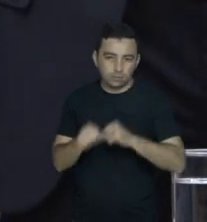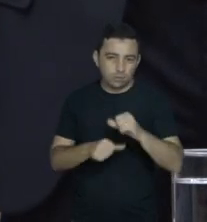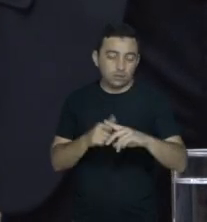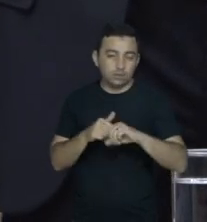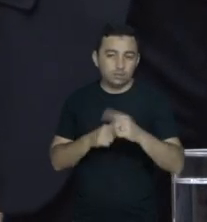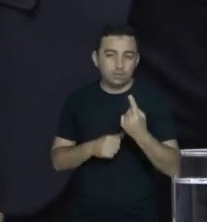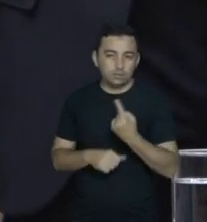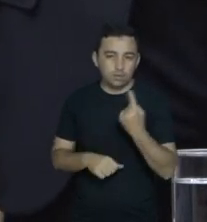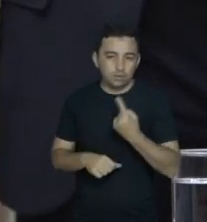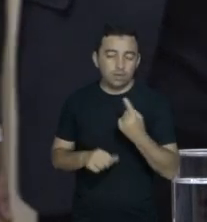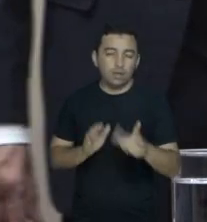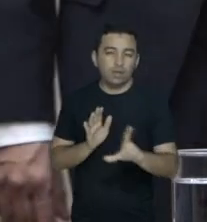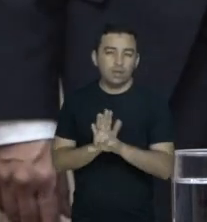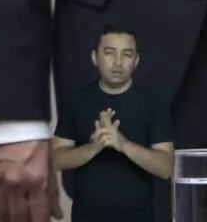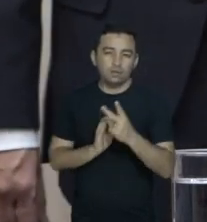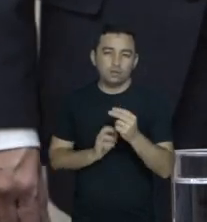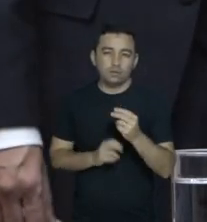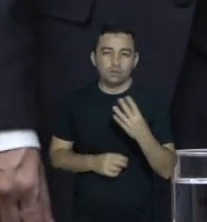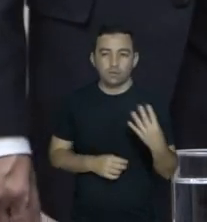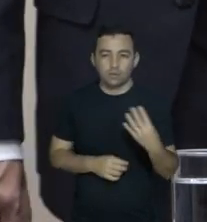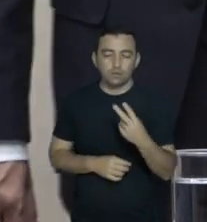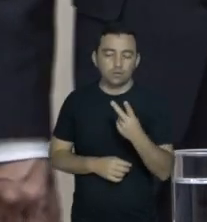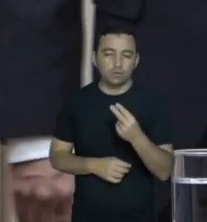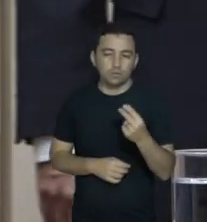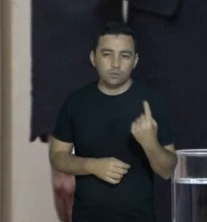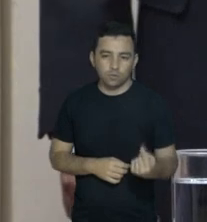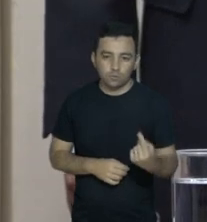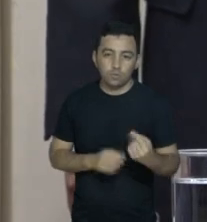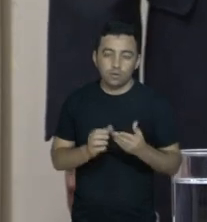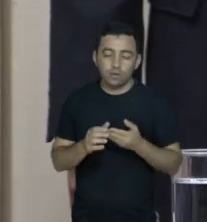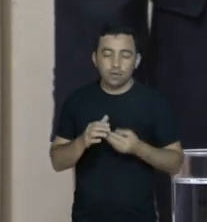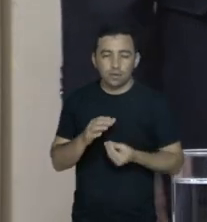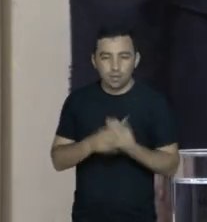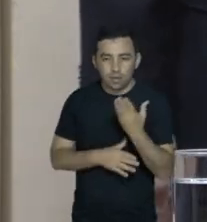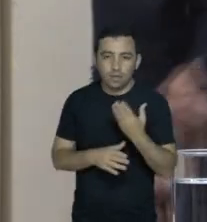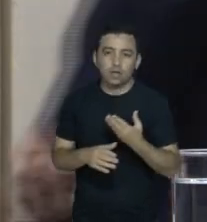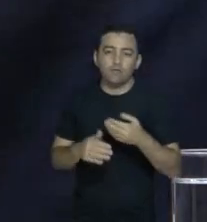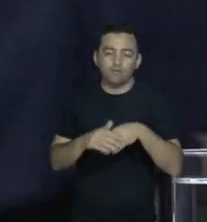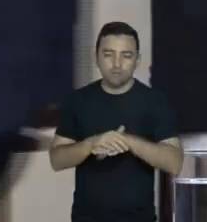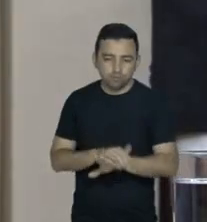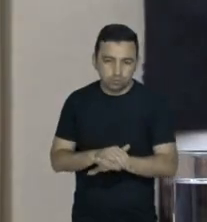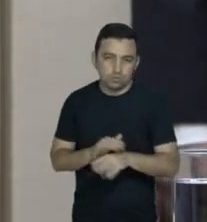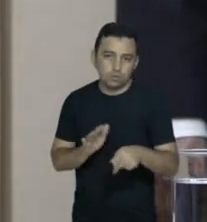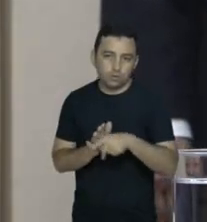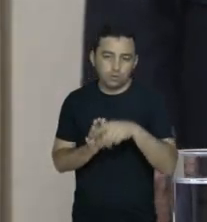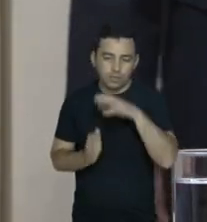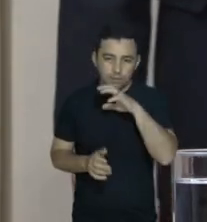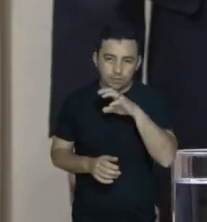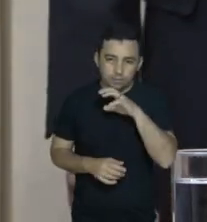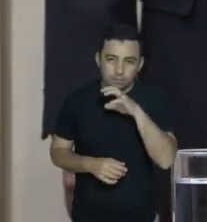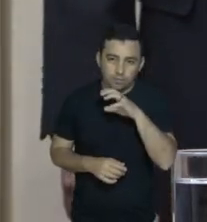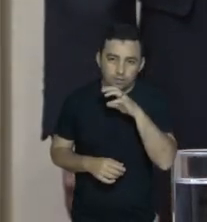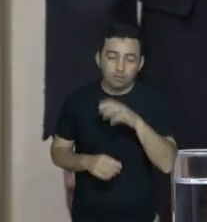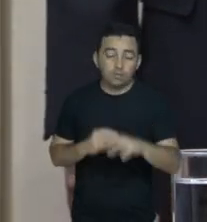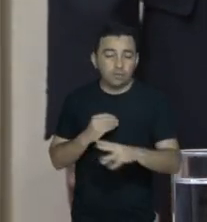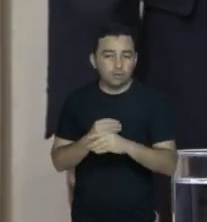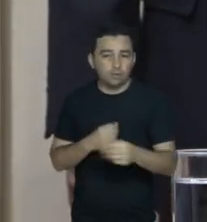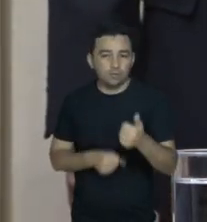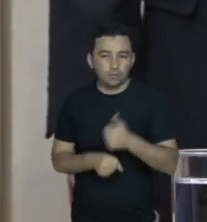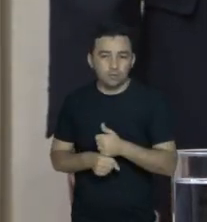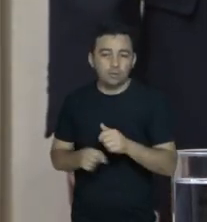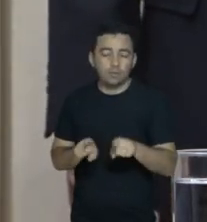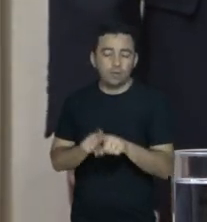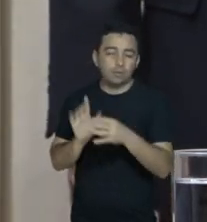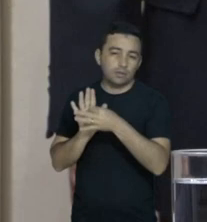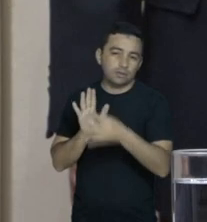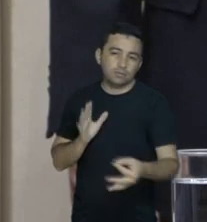da lei complementar 204/2001, que cria o Fundo Estadual de Sanidade Animal e adota outras providências, com emenda substitutiva global e pareceres favoráveis